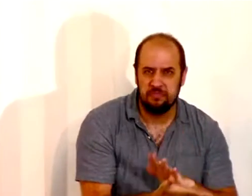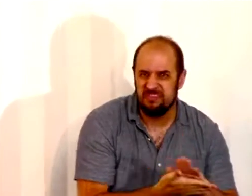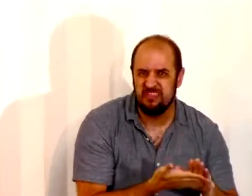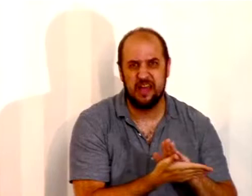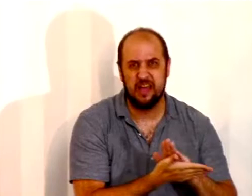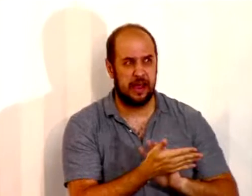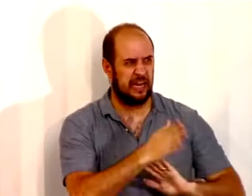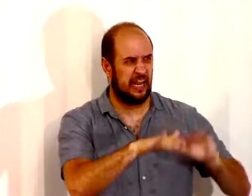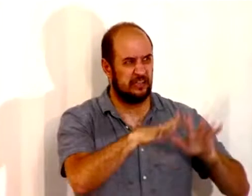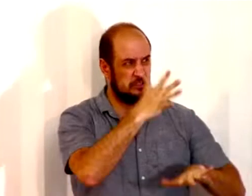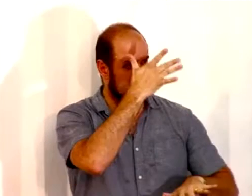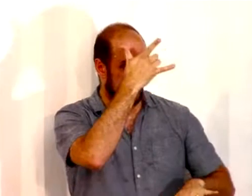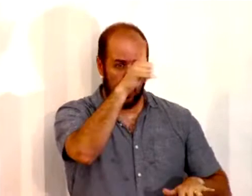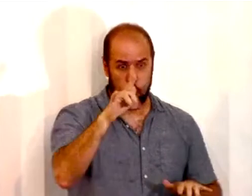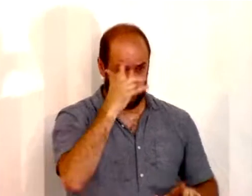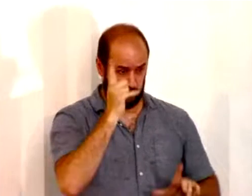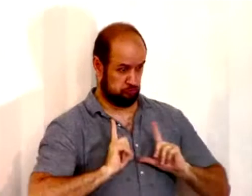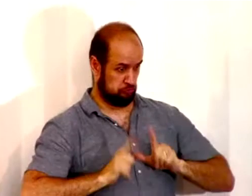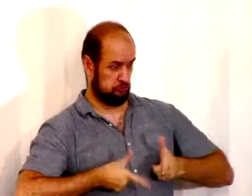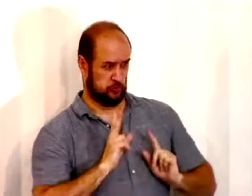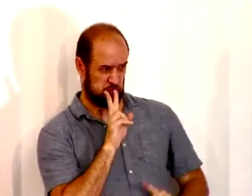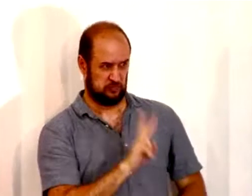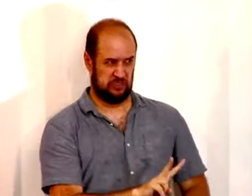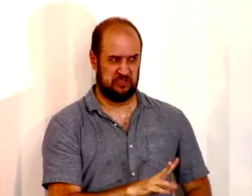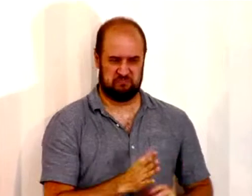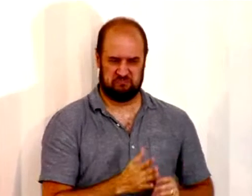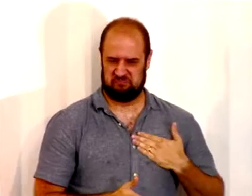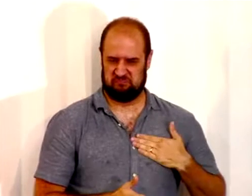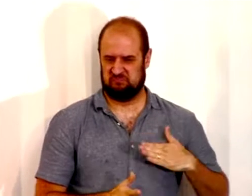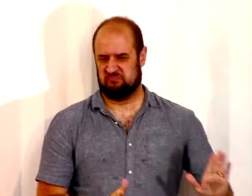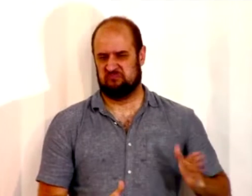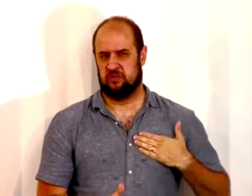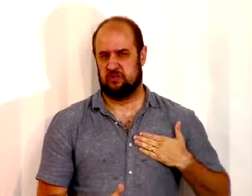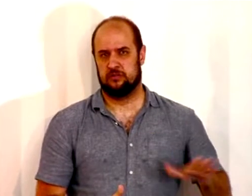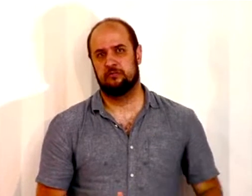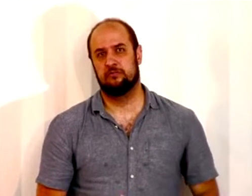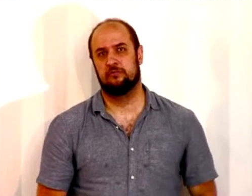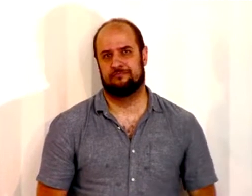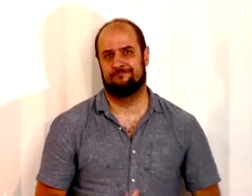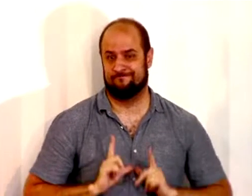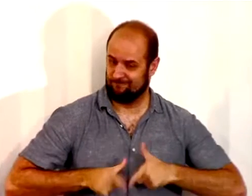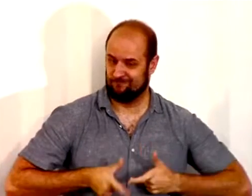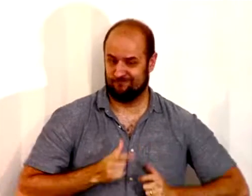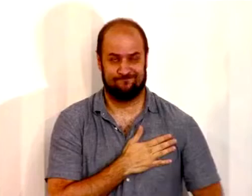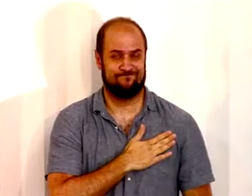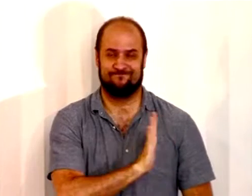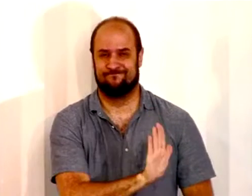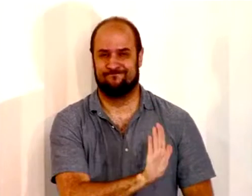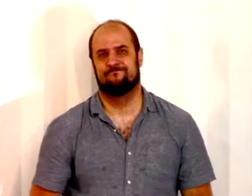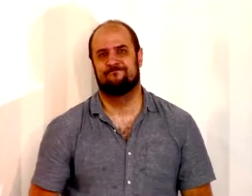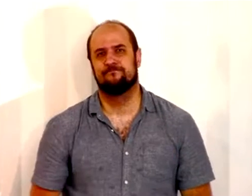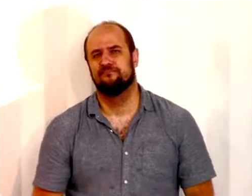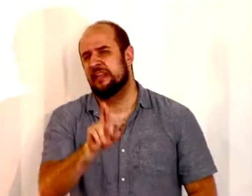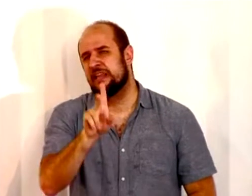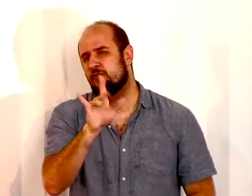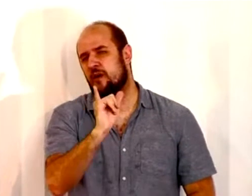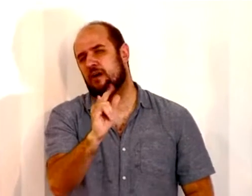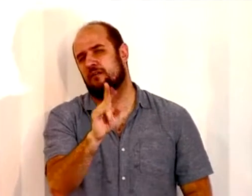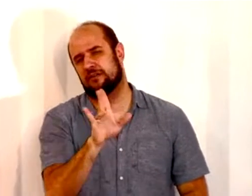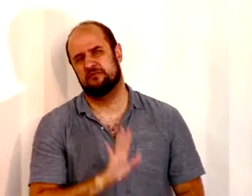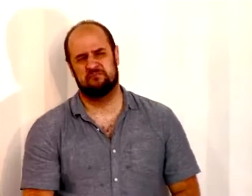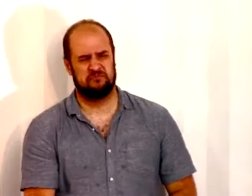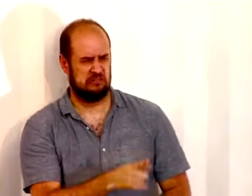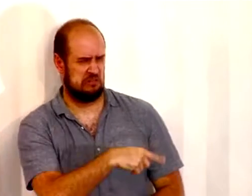são bem vistas pelos demais judeus. Os judeus não gostavam muito dessa região. É como se eles dissessem: olha,